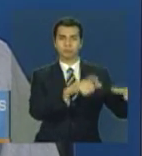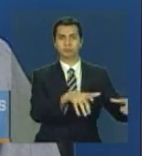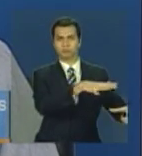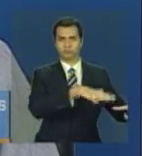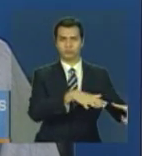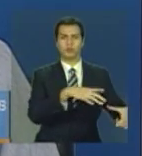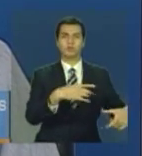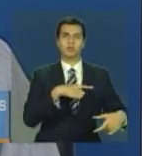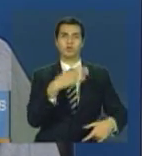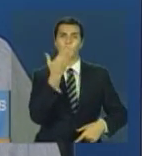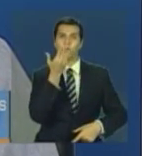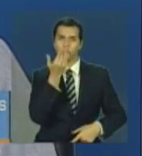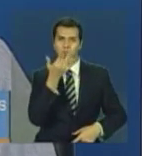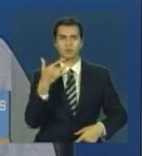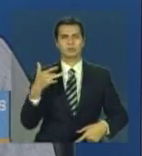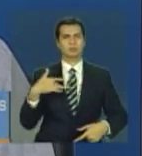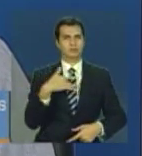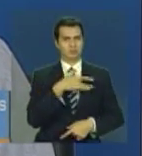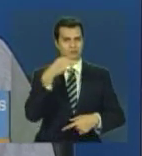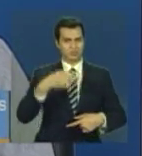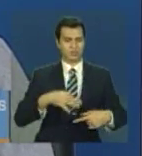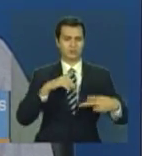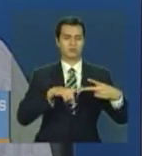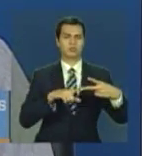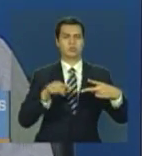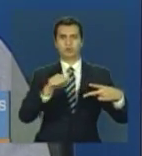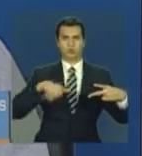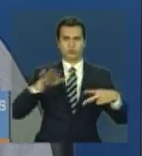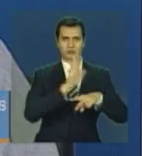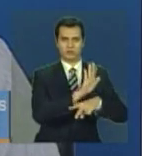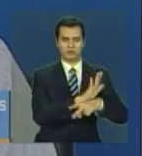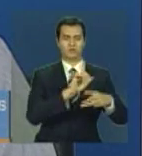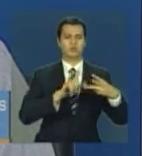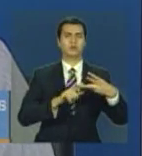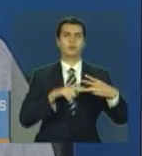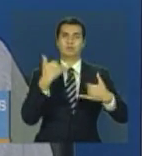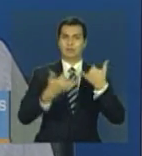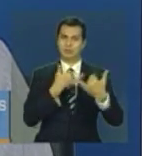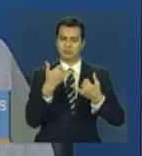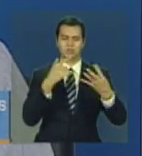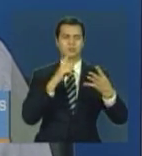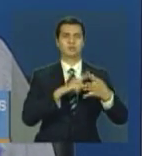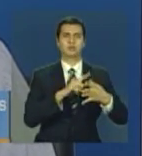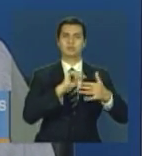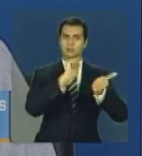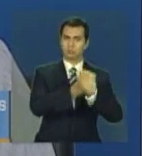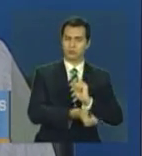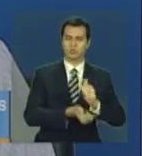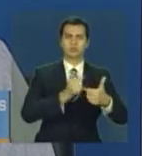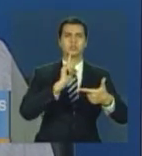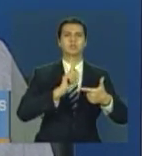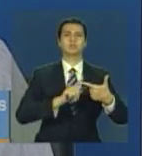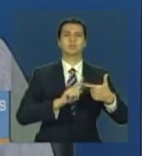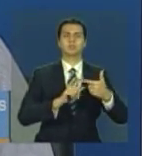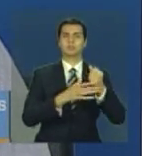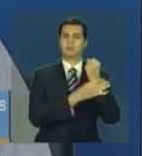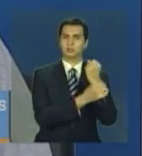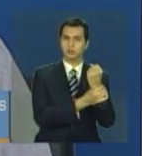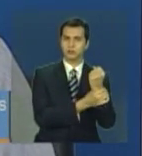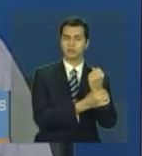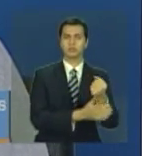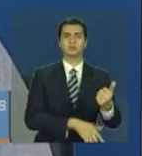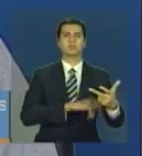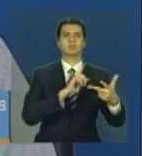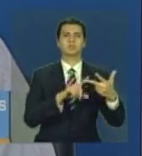atendimento socioassistencial, lazer, esporte, segurança, né, porque as praças do PAC estão associadas também à segurança,